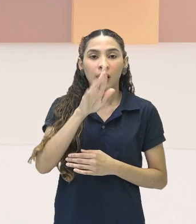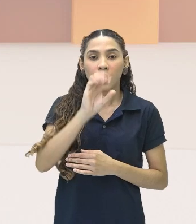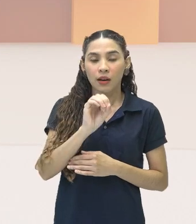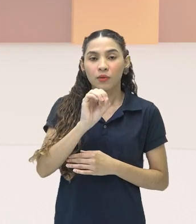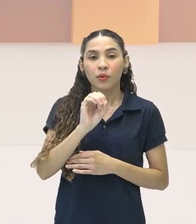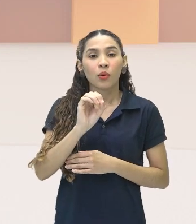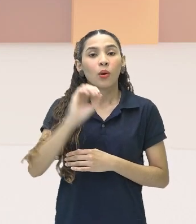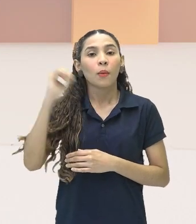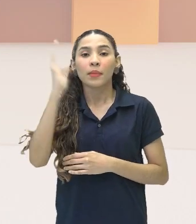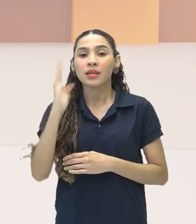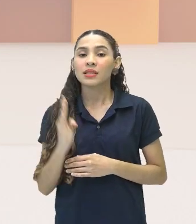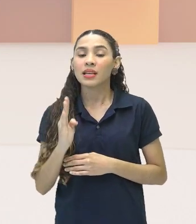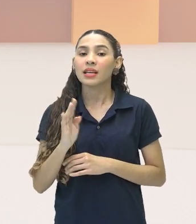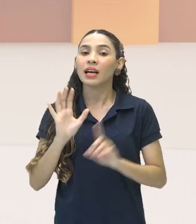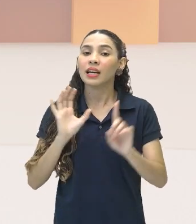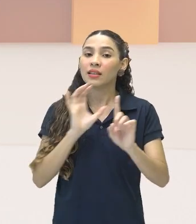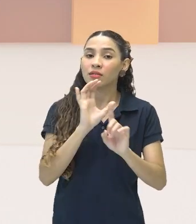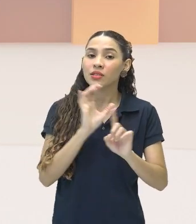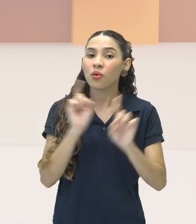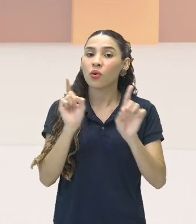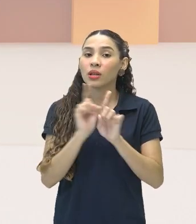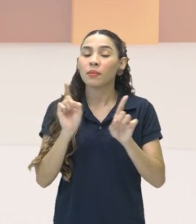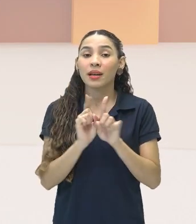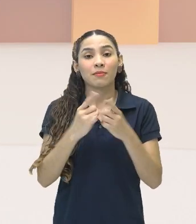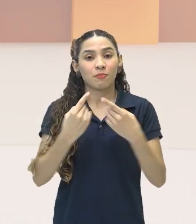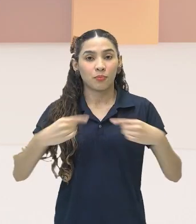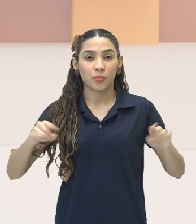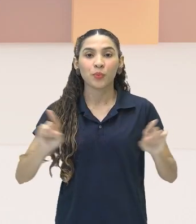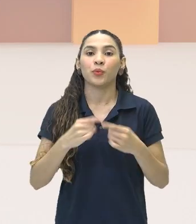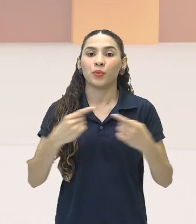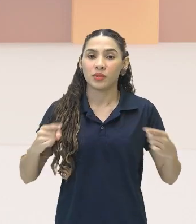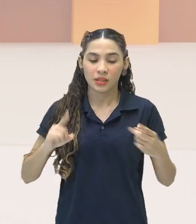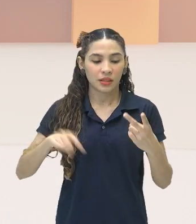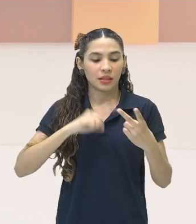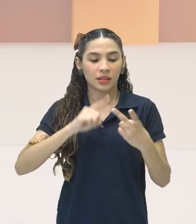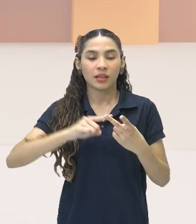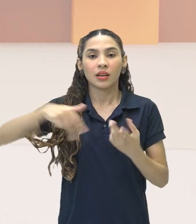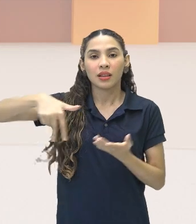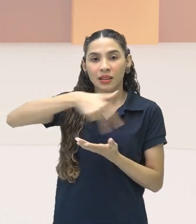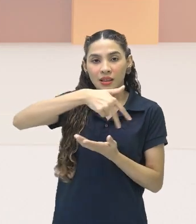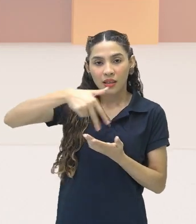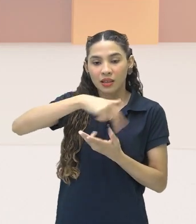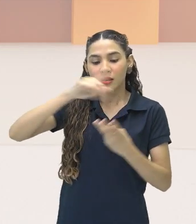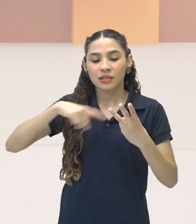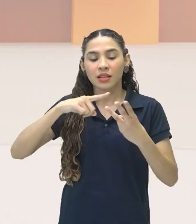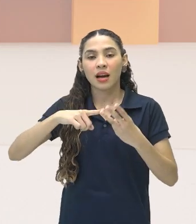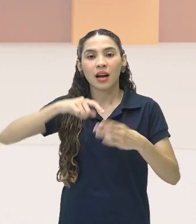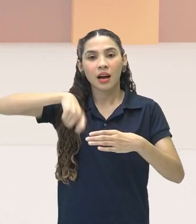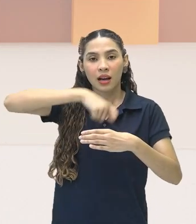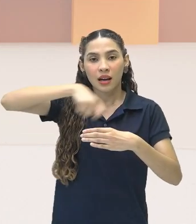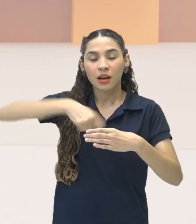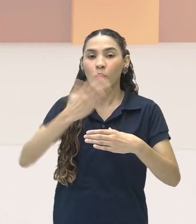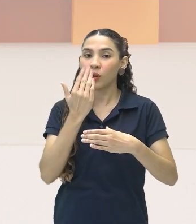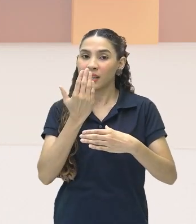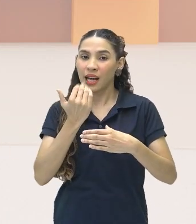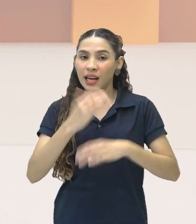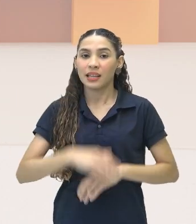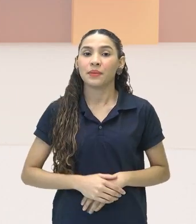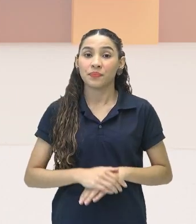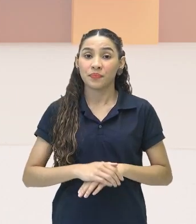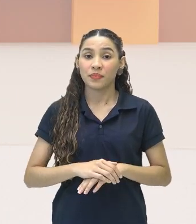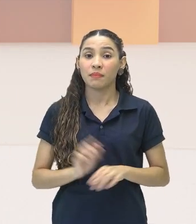exemplo, influenciou muito a questão da música, da dança, da culinária. E